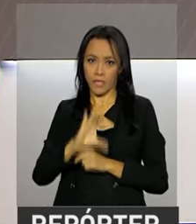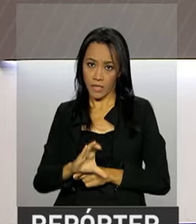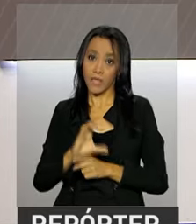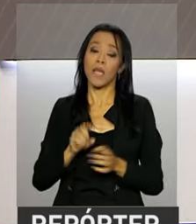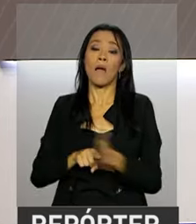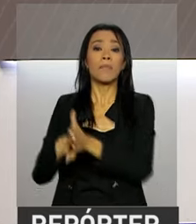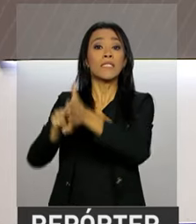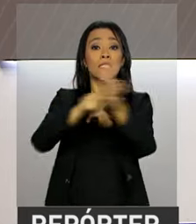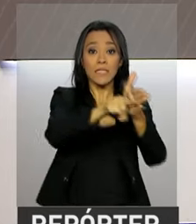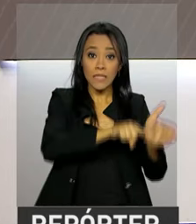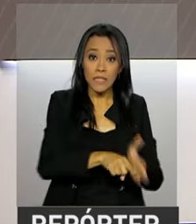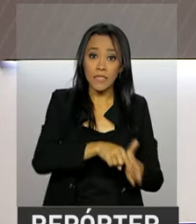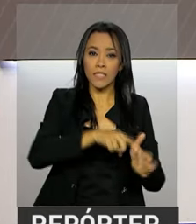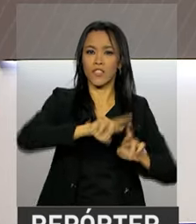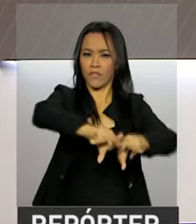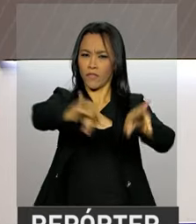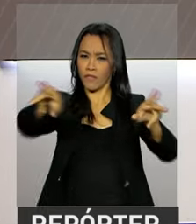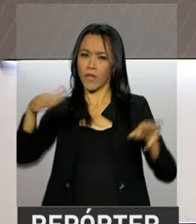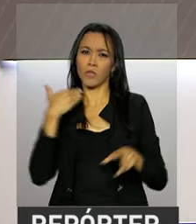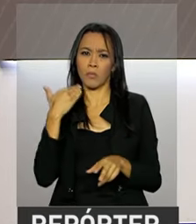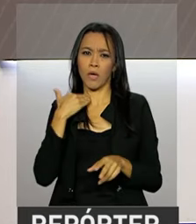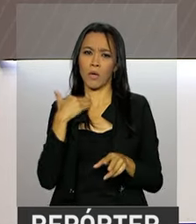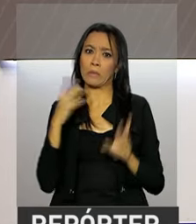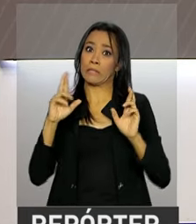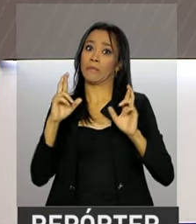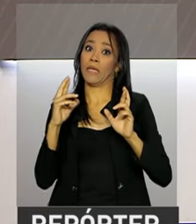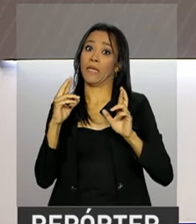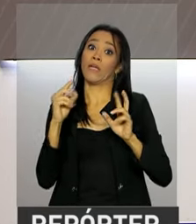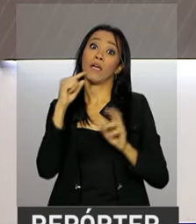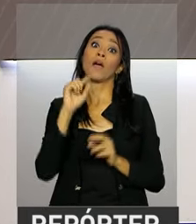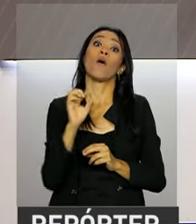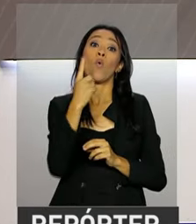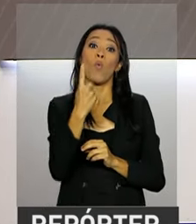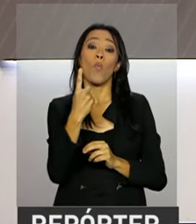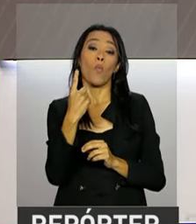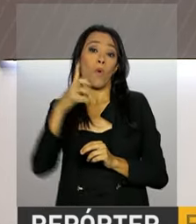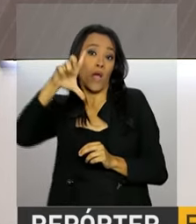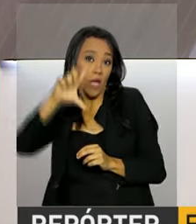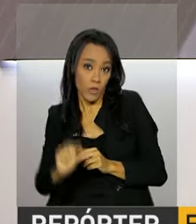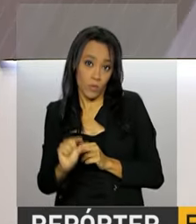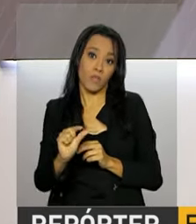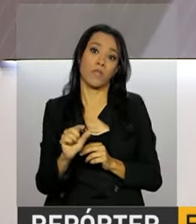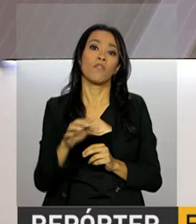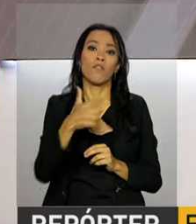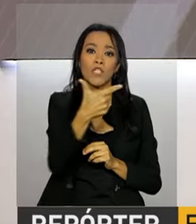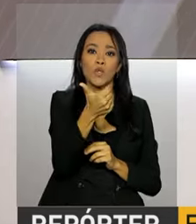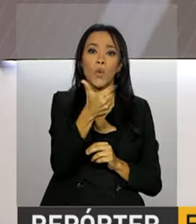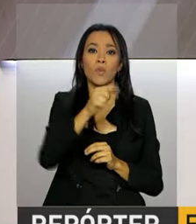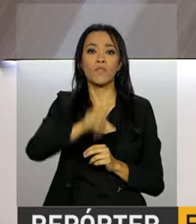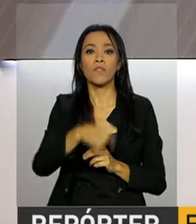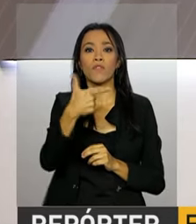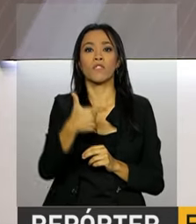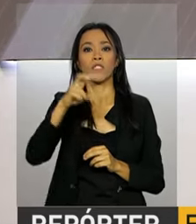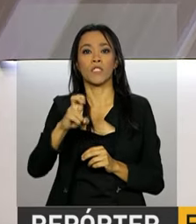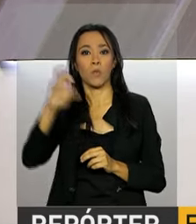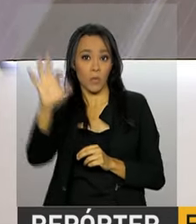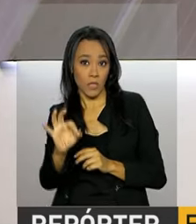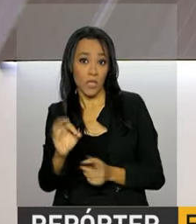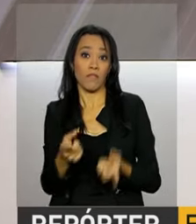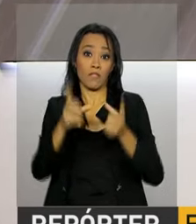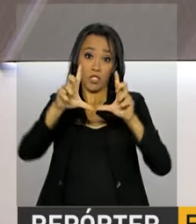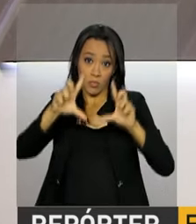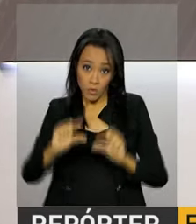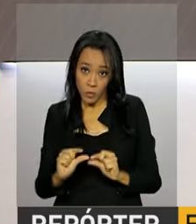banco central esperam uma redução de um ponto percentual se confirmada a taxa vai cair de 12,5%